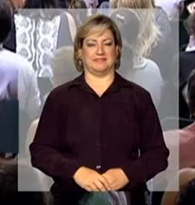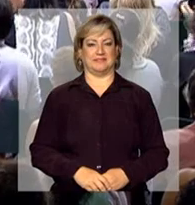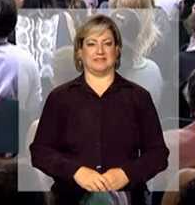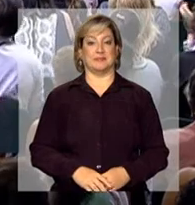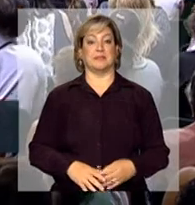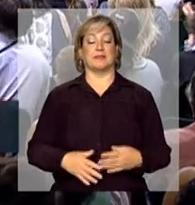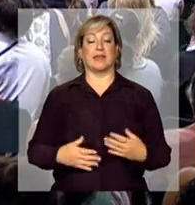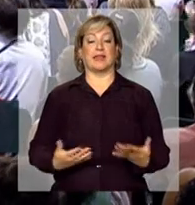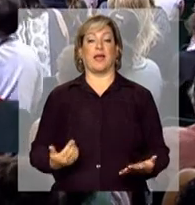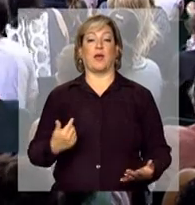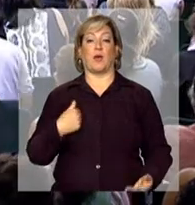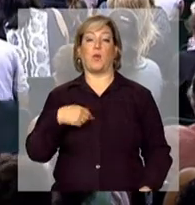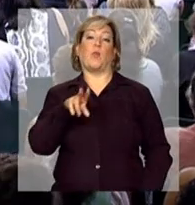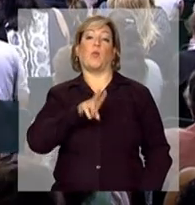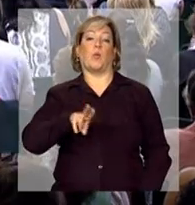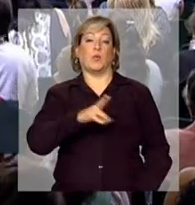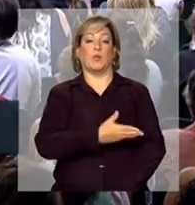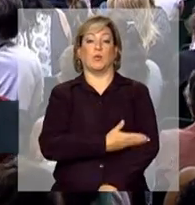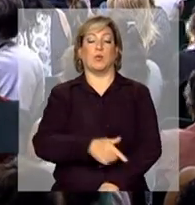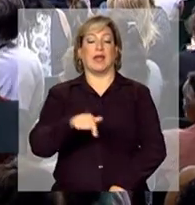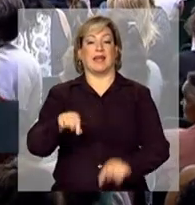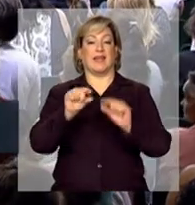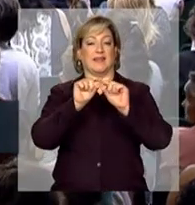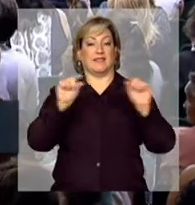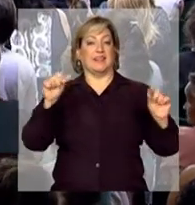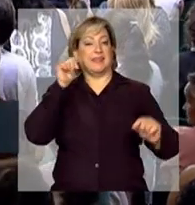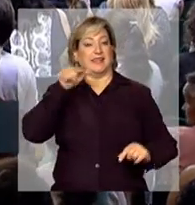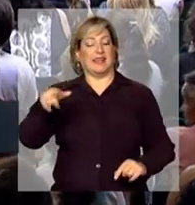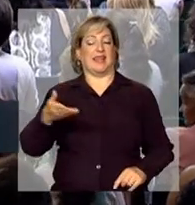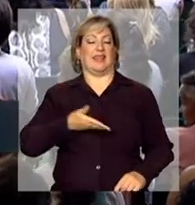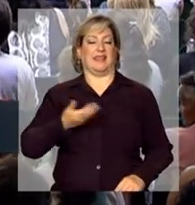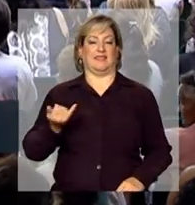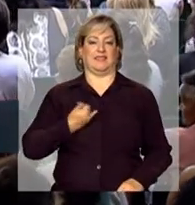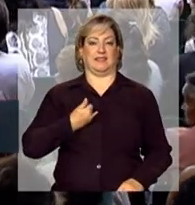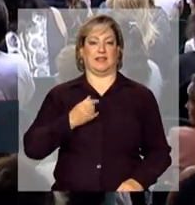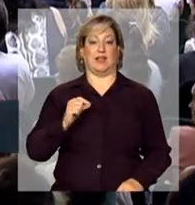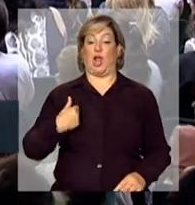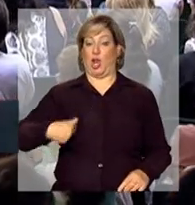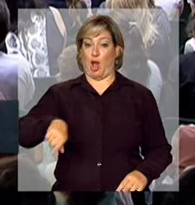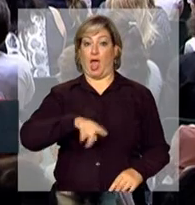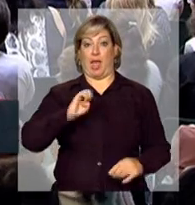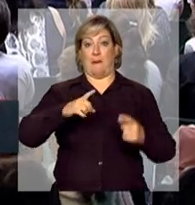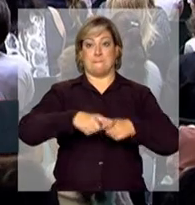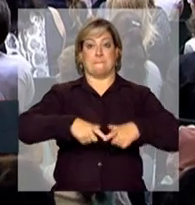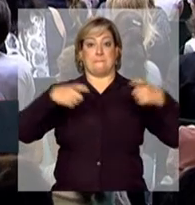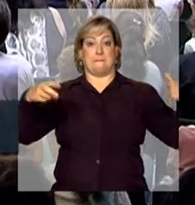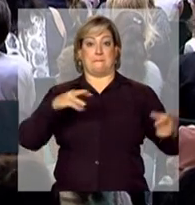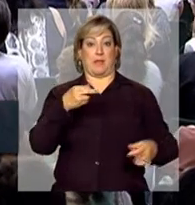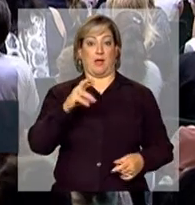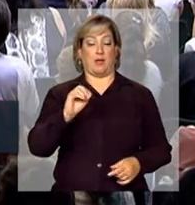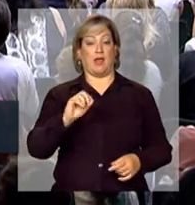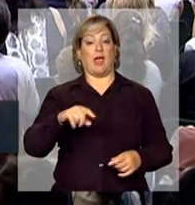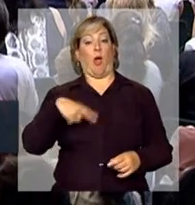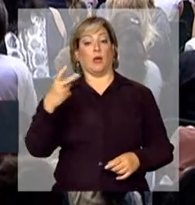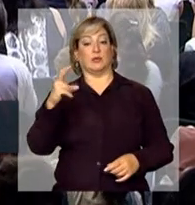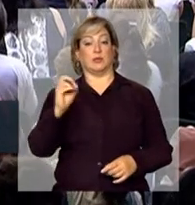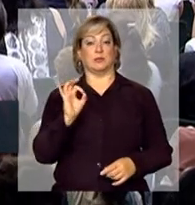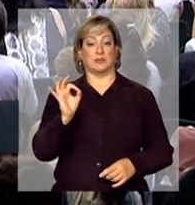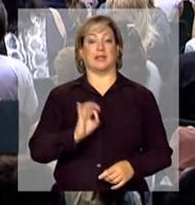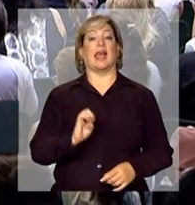então eu uso essa frase da companheira a outra nós somos a maioria outra metade são nossos filhos